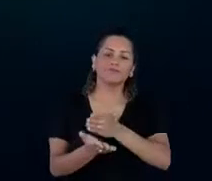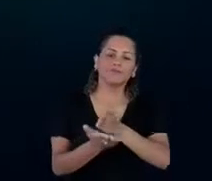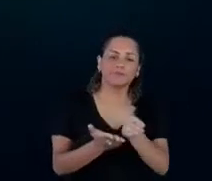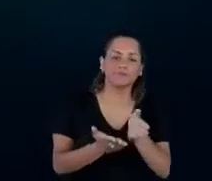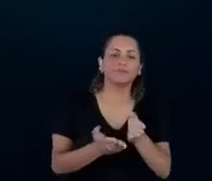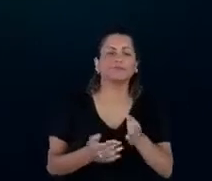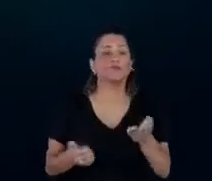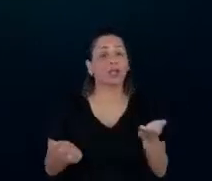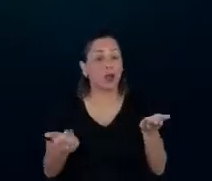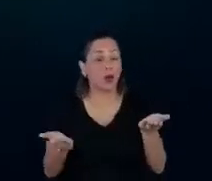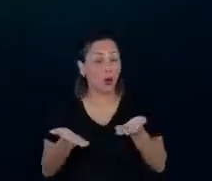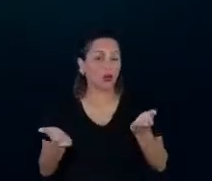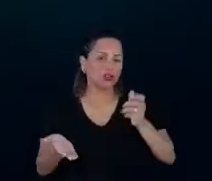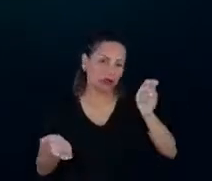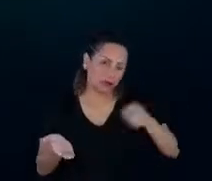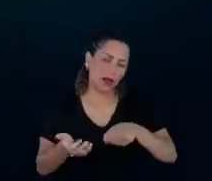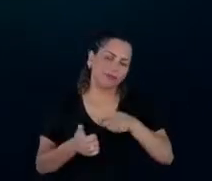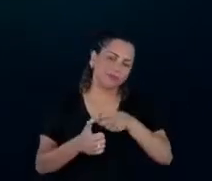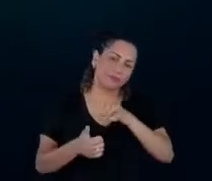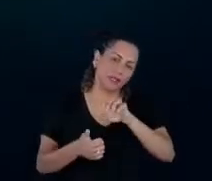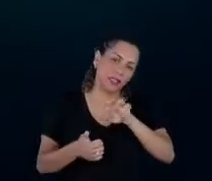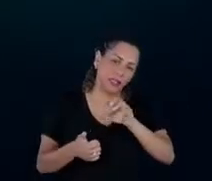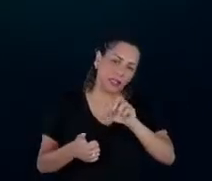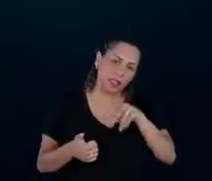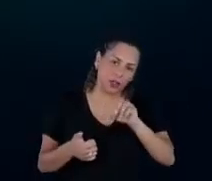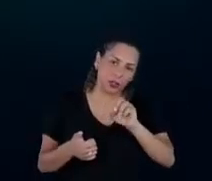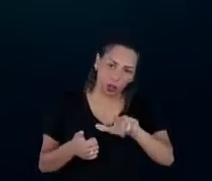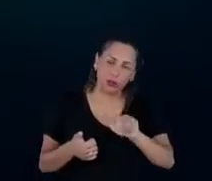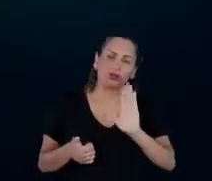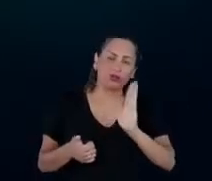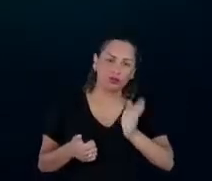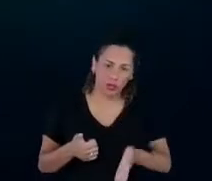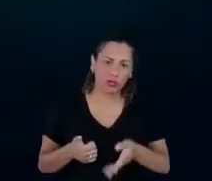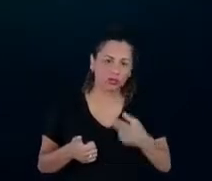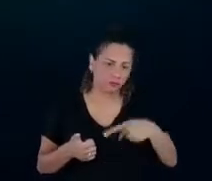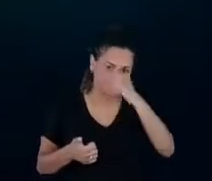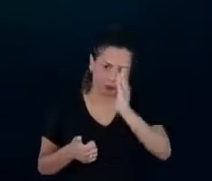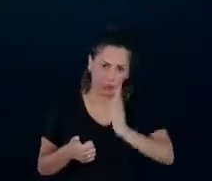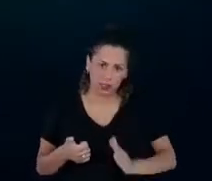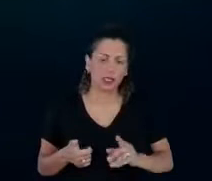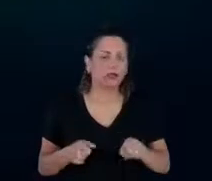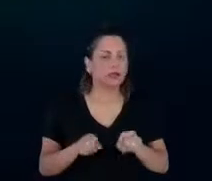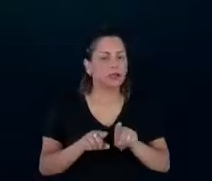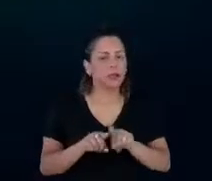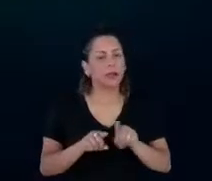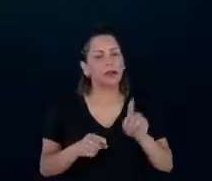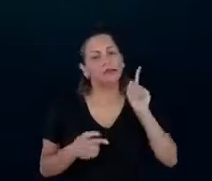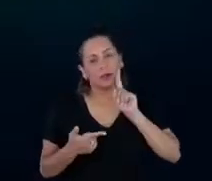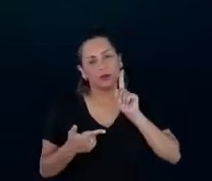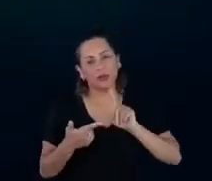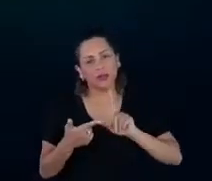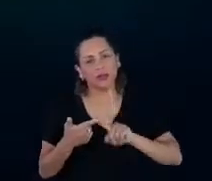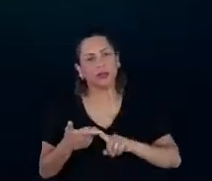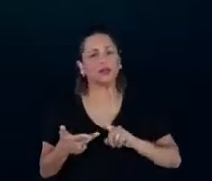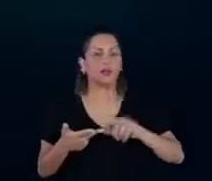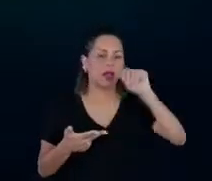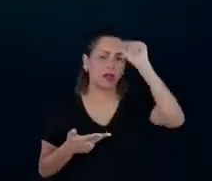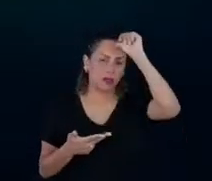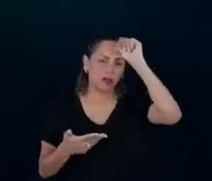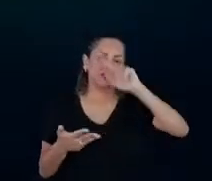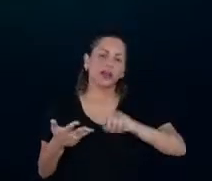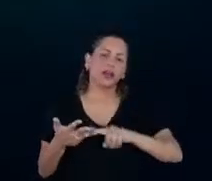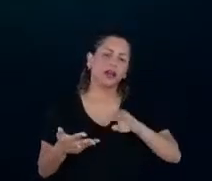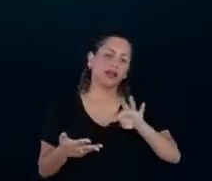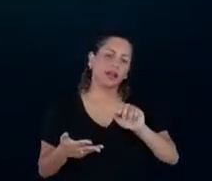hoje está disponível a infraestrutura já no Brasil, mas o etanol também é abundante nos Estados Unidos, Índia, Tailândia, ou